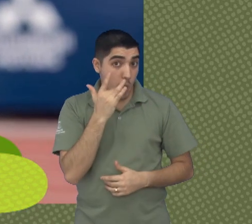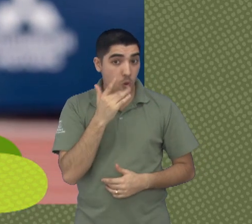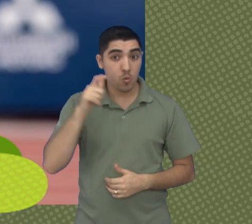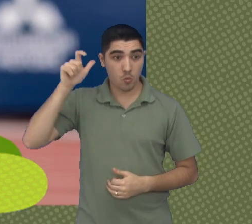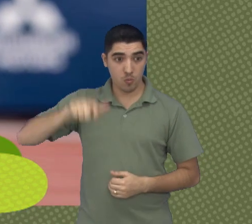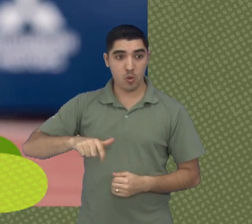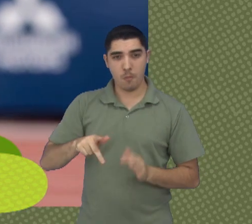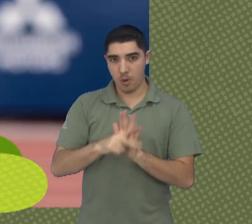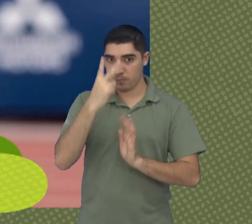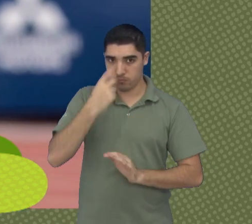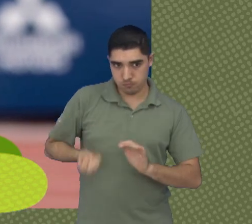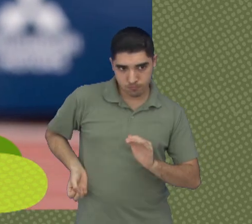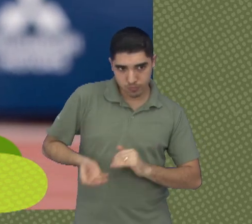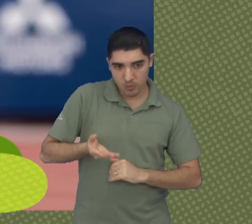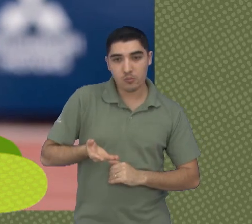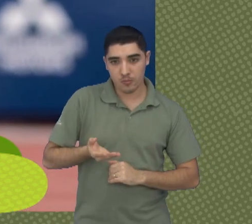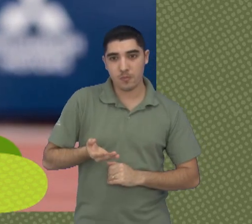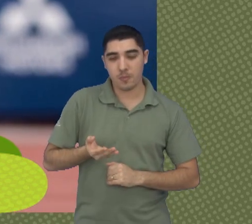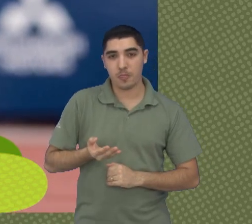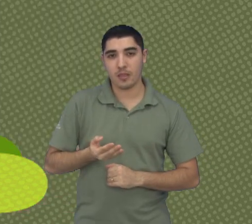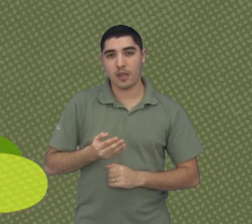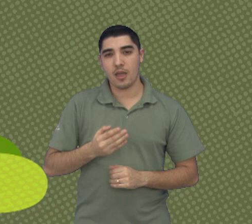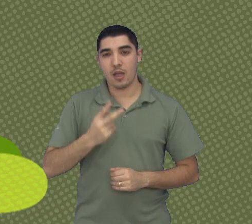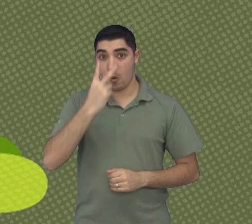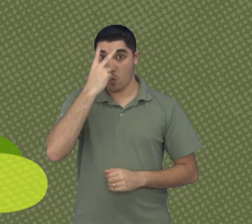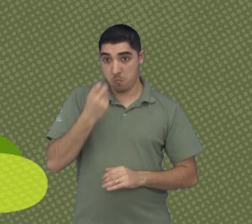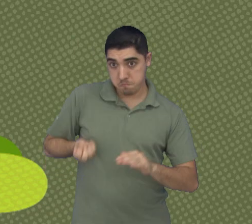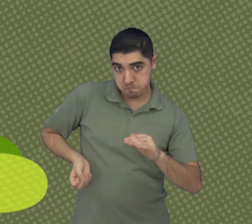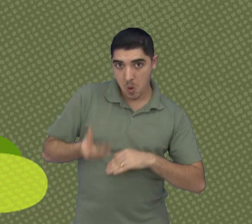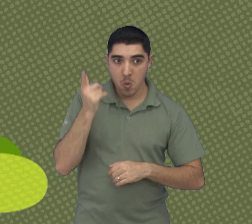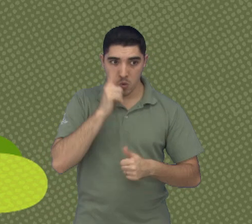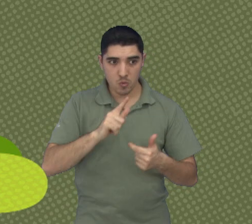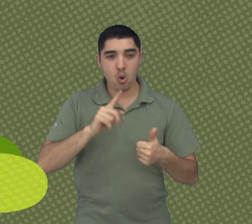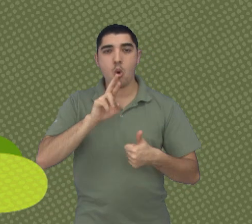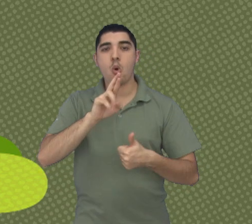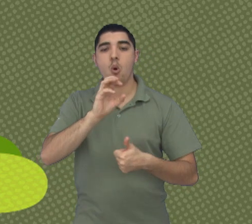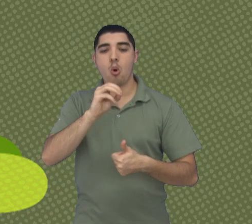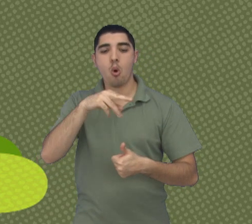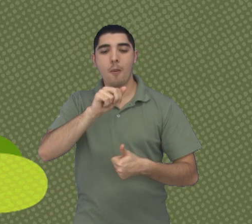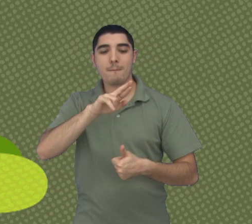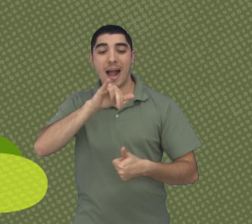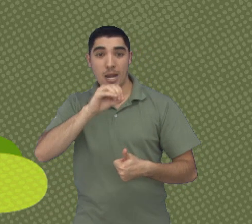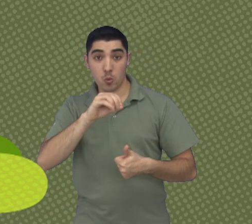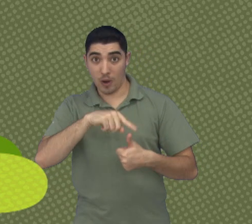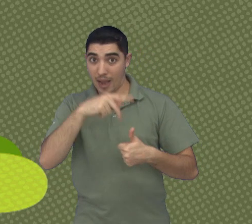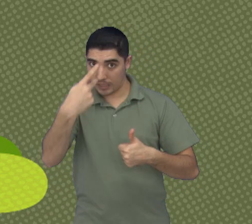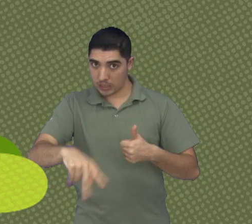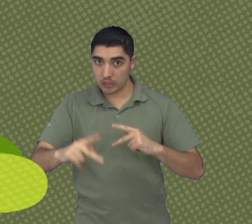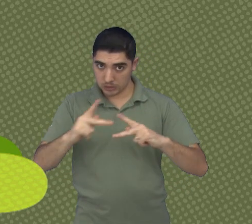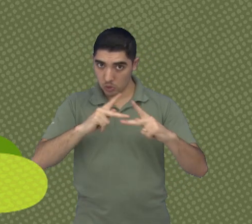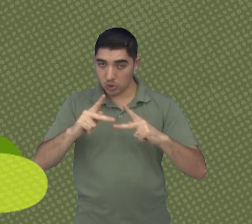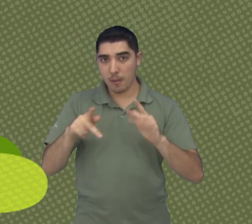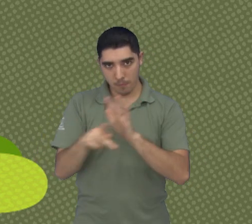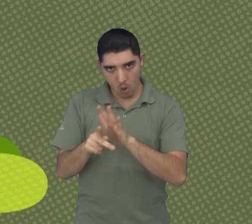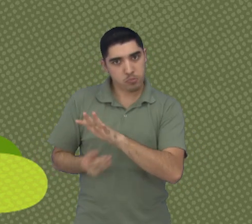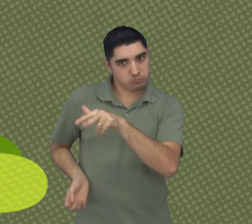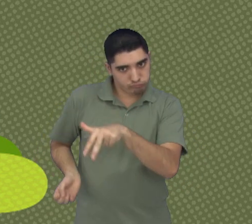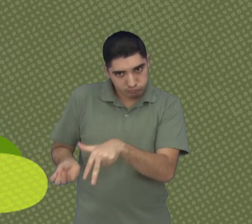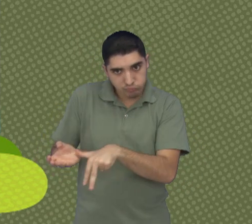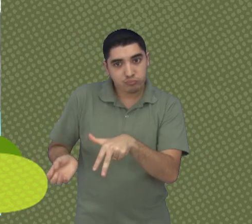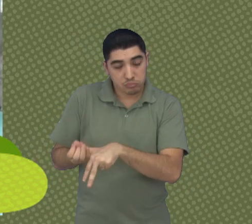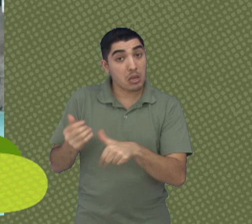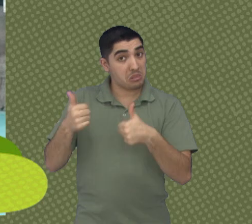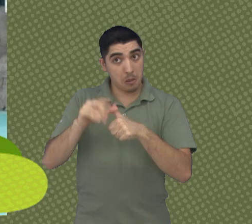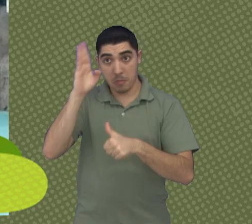com o goalball, aliás, as últimas, né, com o goalball, com o Romário, né, o Romário que é um jogador do Instituto Athlon que está no time do